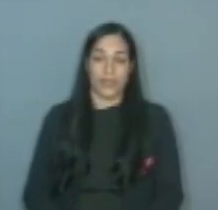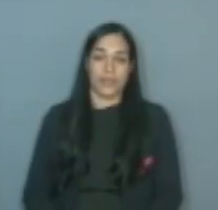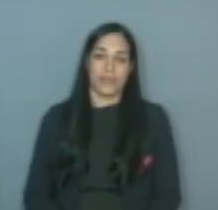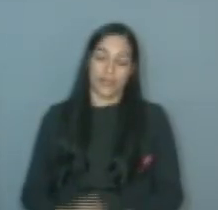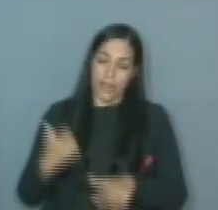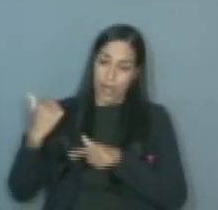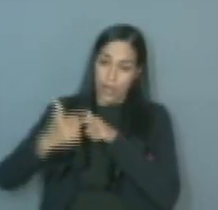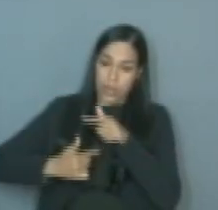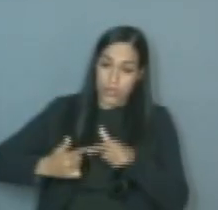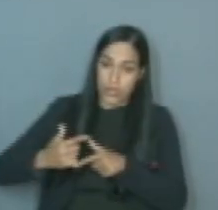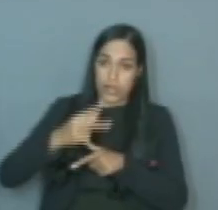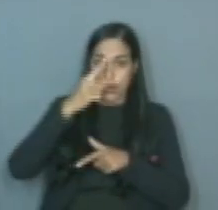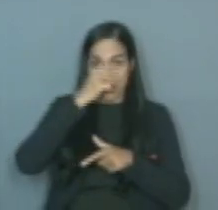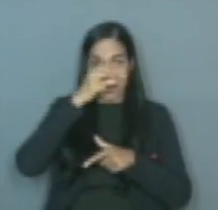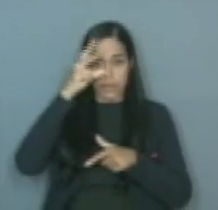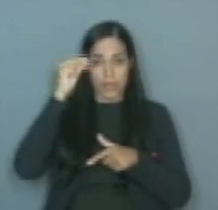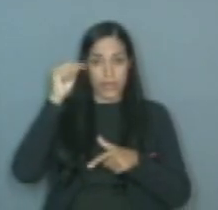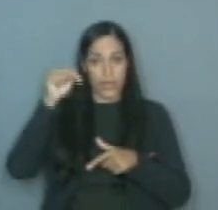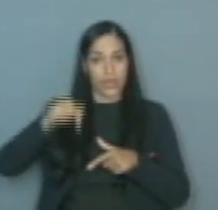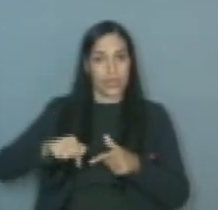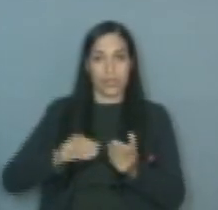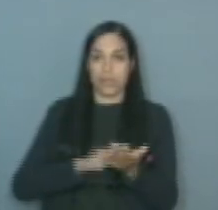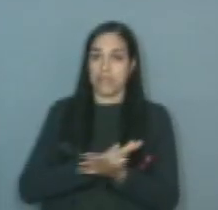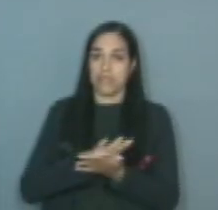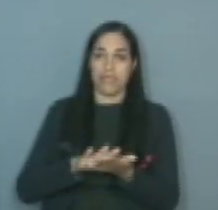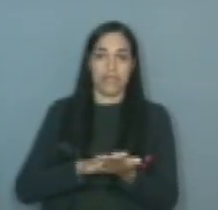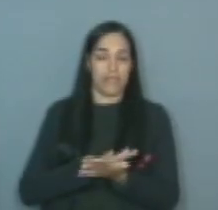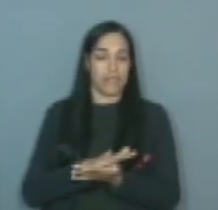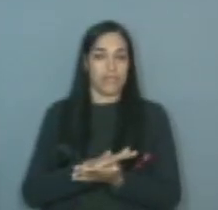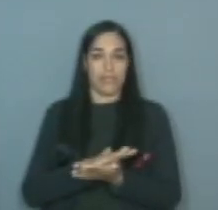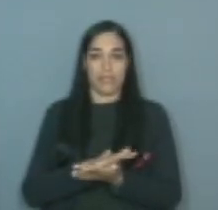Ações da prefeitura de lá para cá, zero.